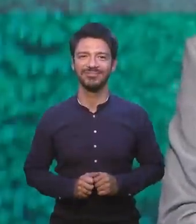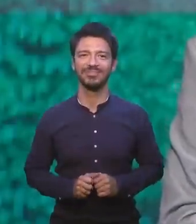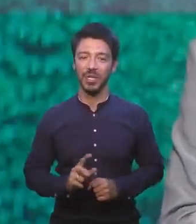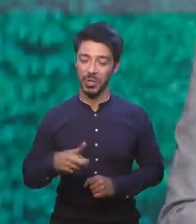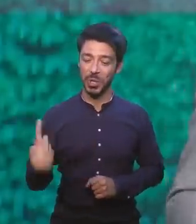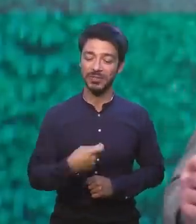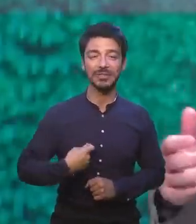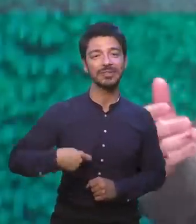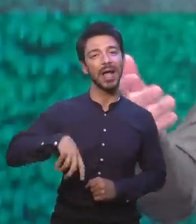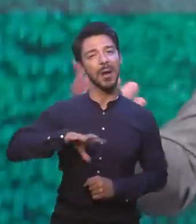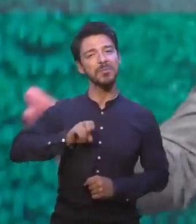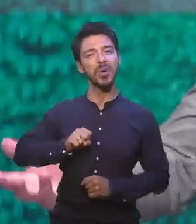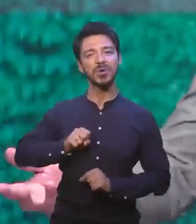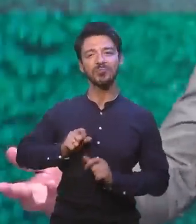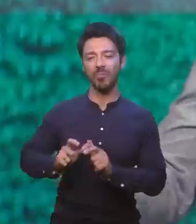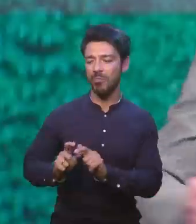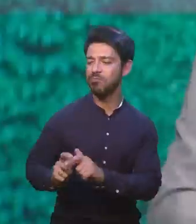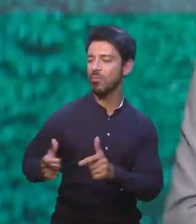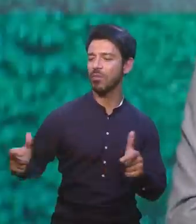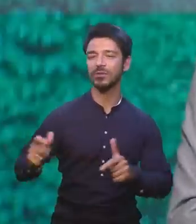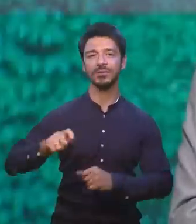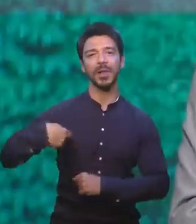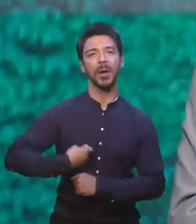Continuarmos sendo a expressão do bem.